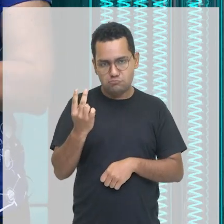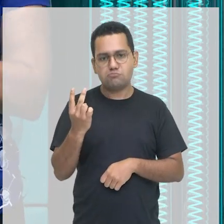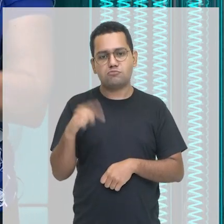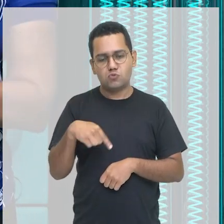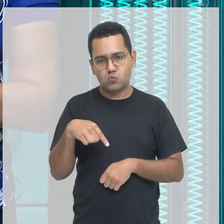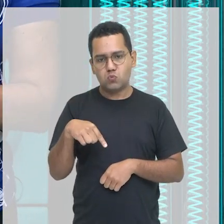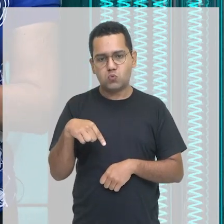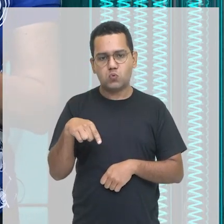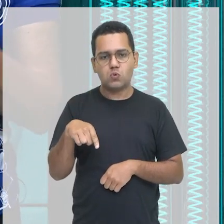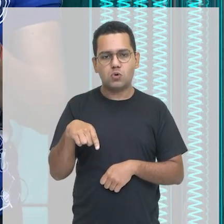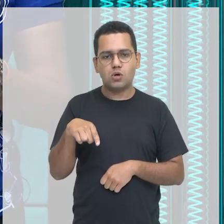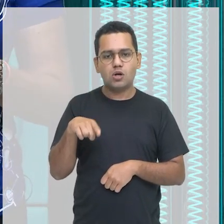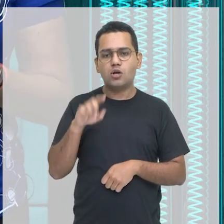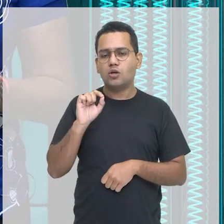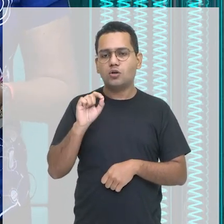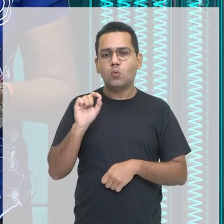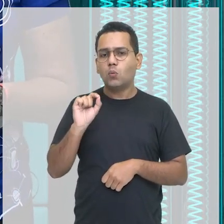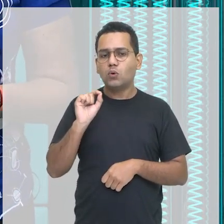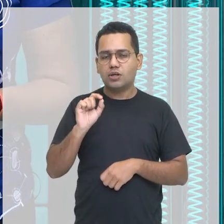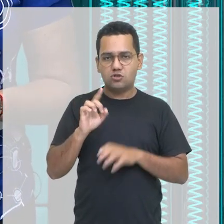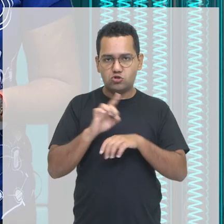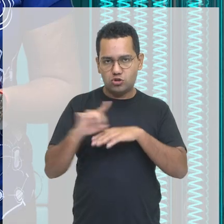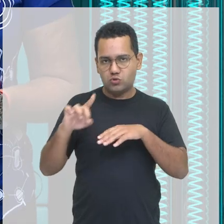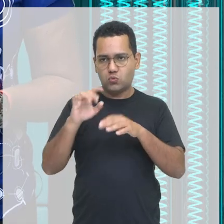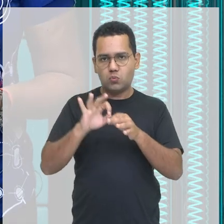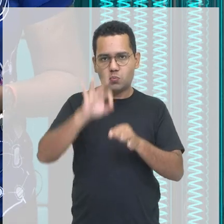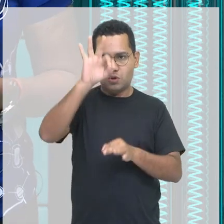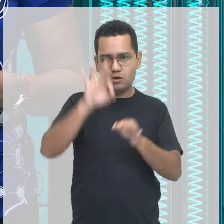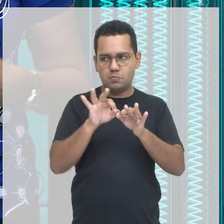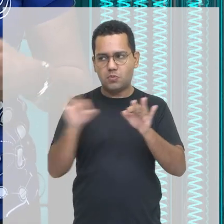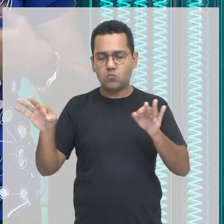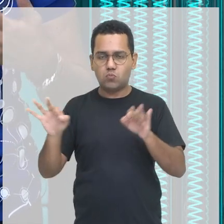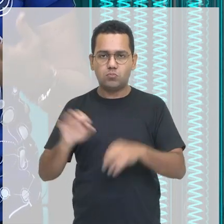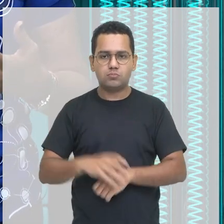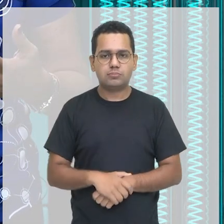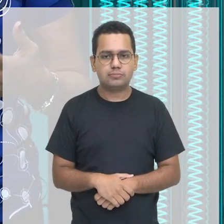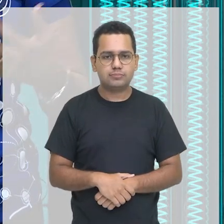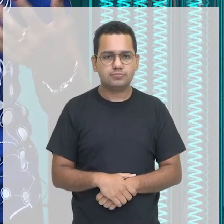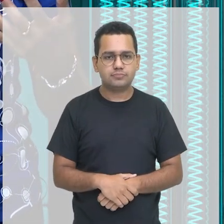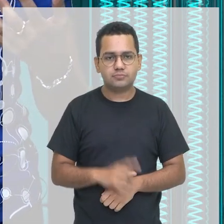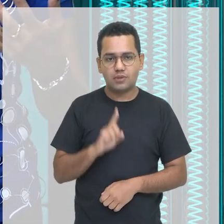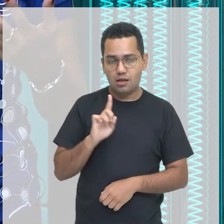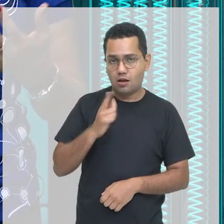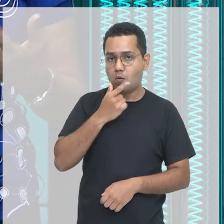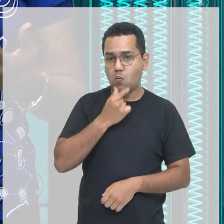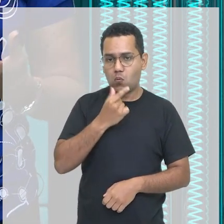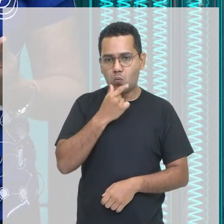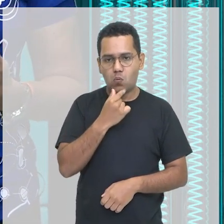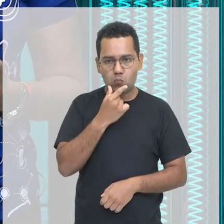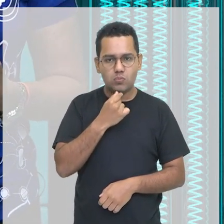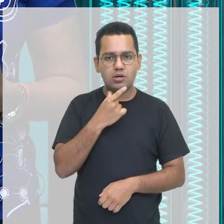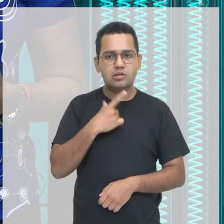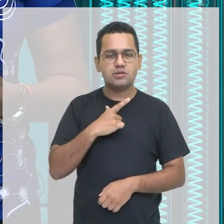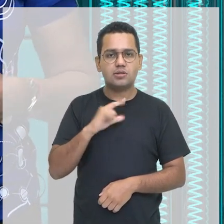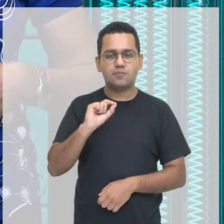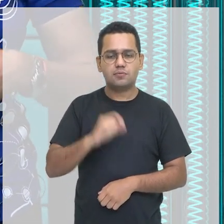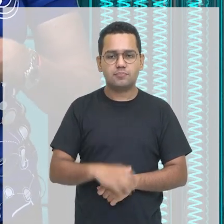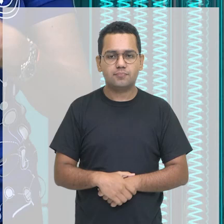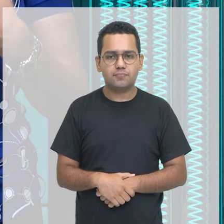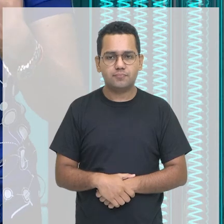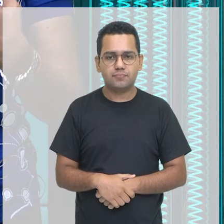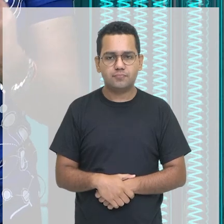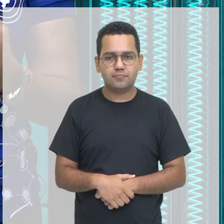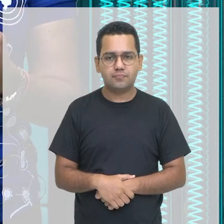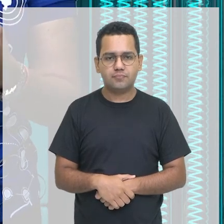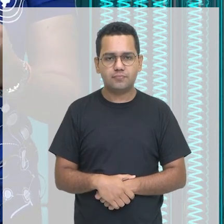obra, horizontal e vertical. Então, Pierre Mondrian se baseou ali, né,